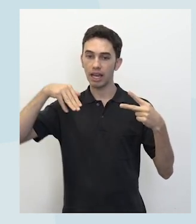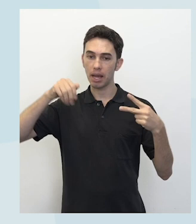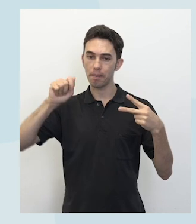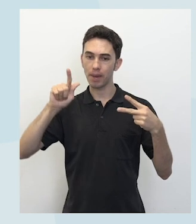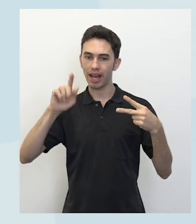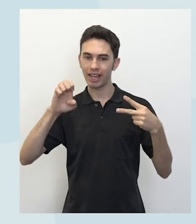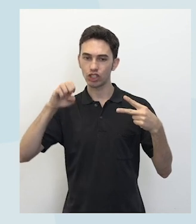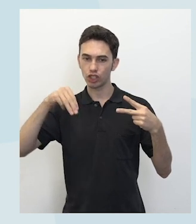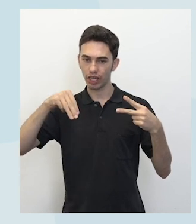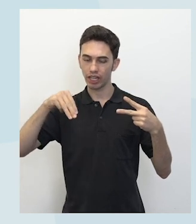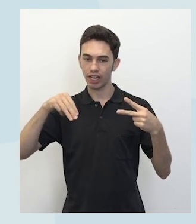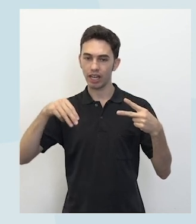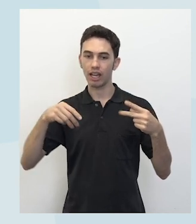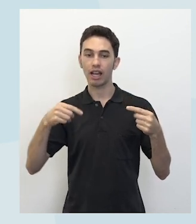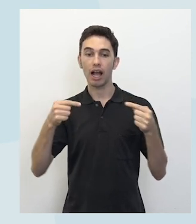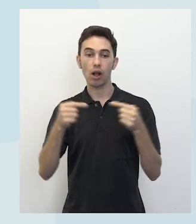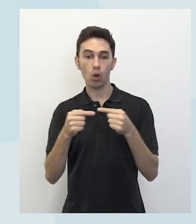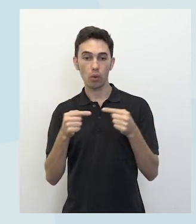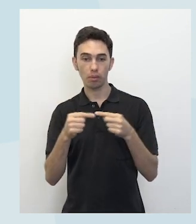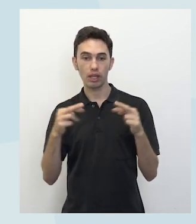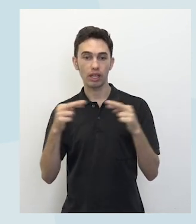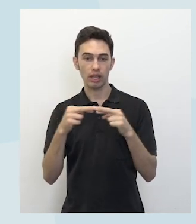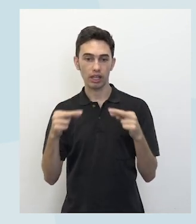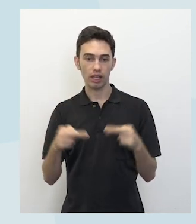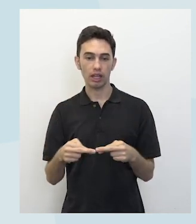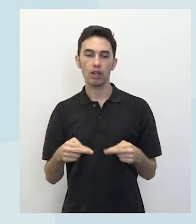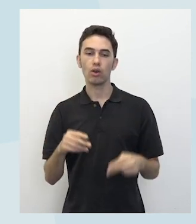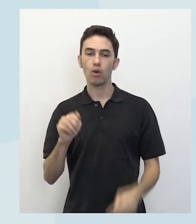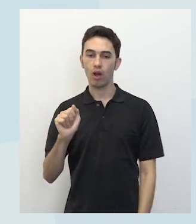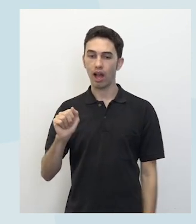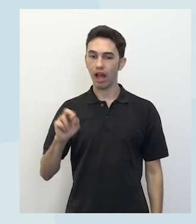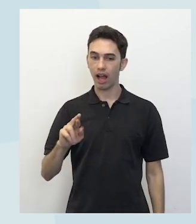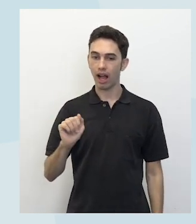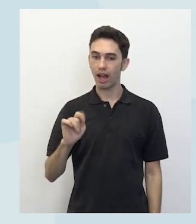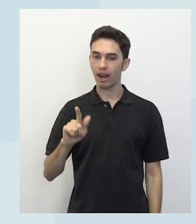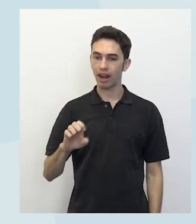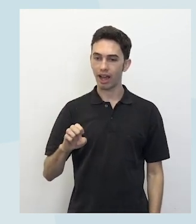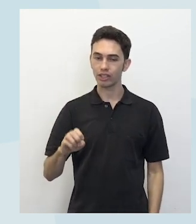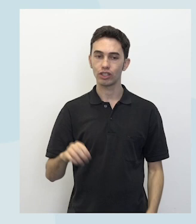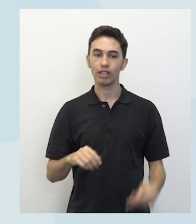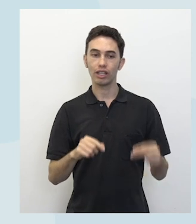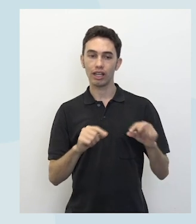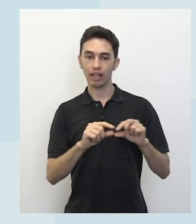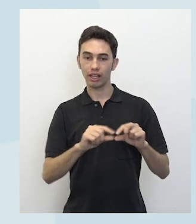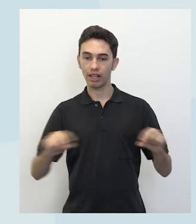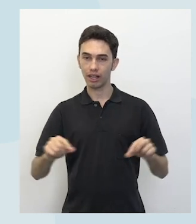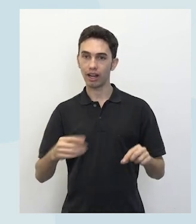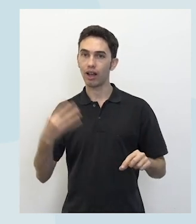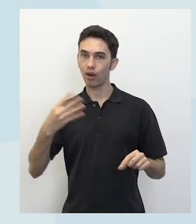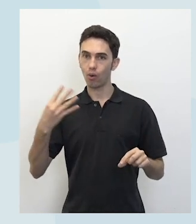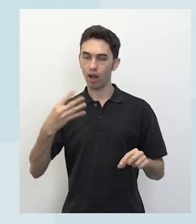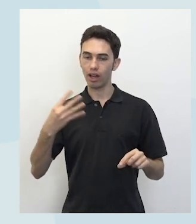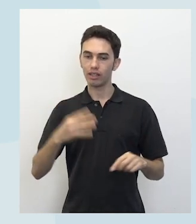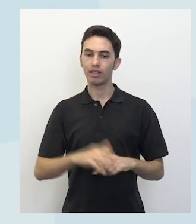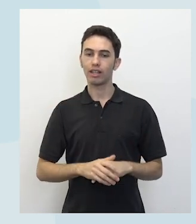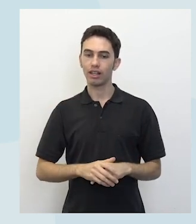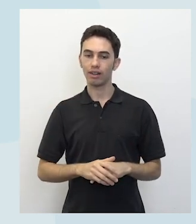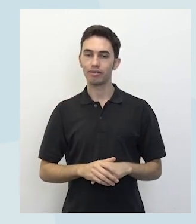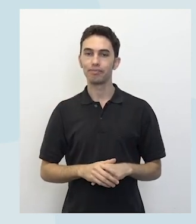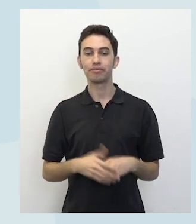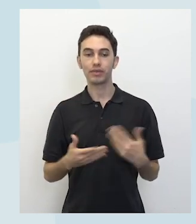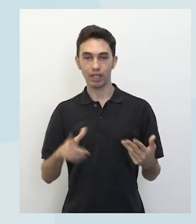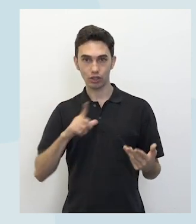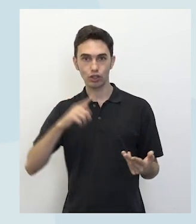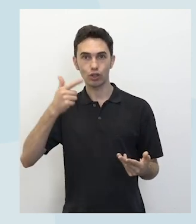imagem. Imagem rima com Aragem? Então, eu tenho agem, né? Então, eu tenho de novo